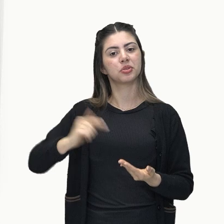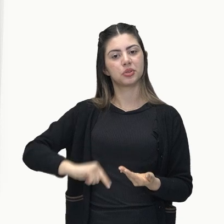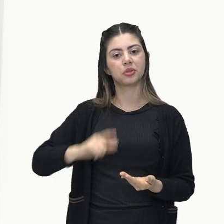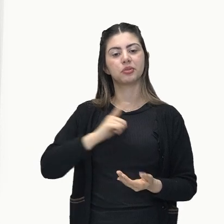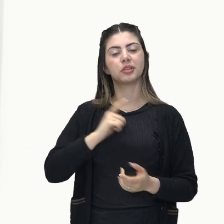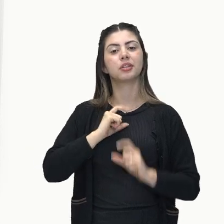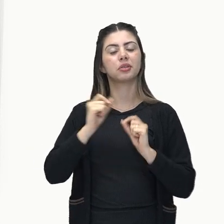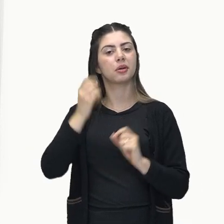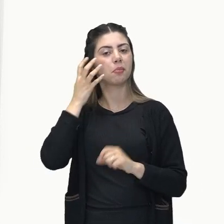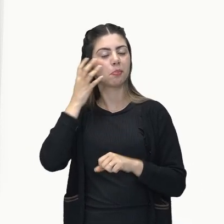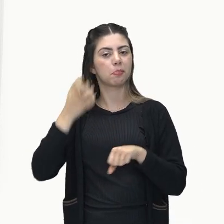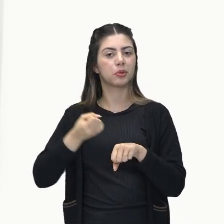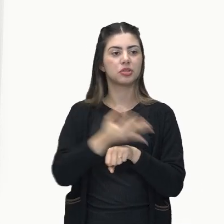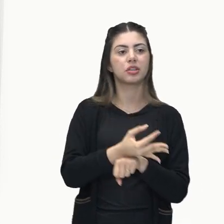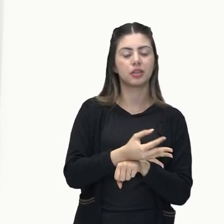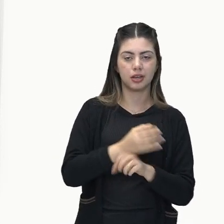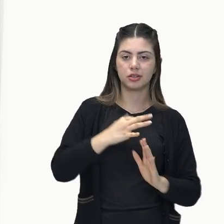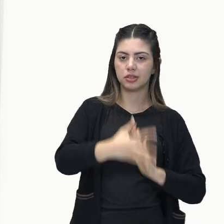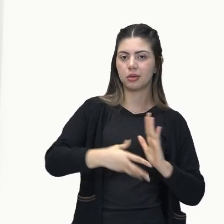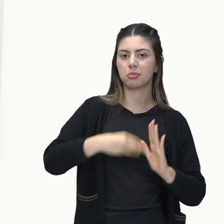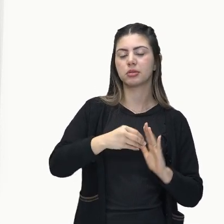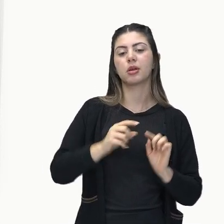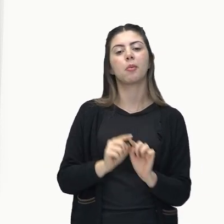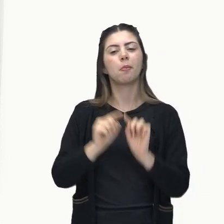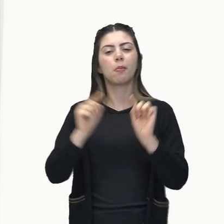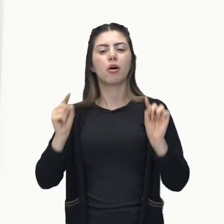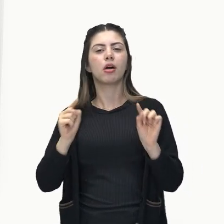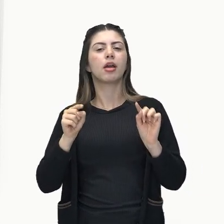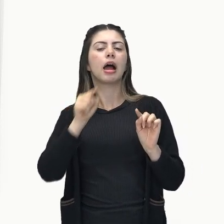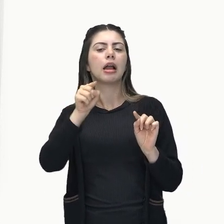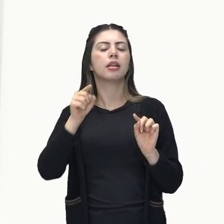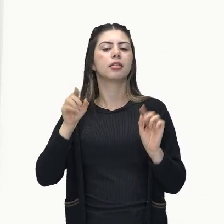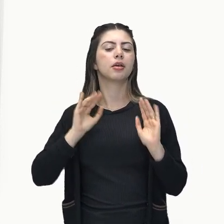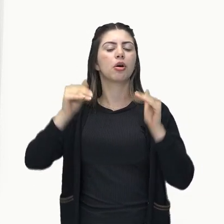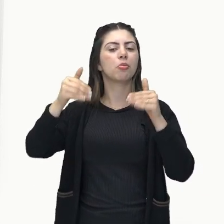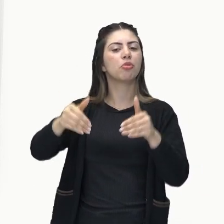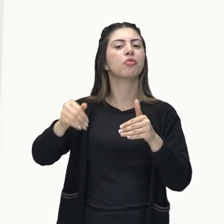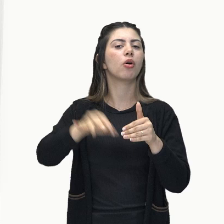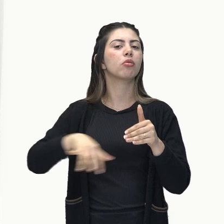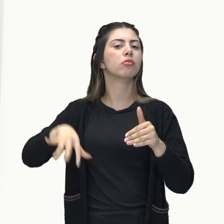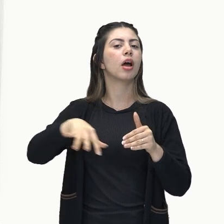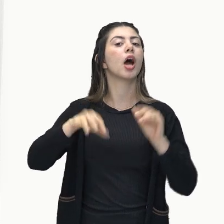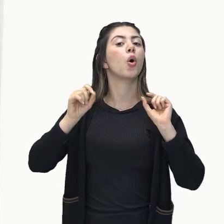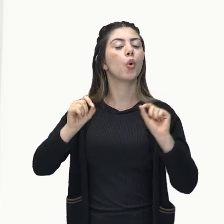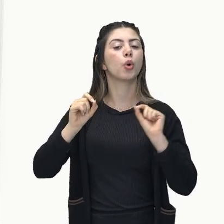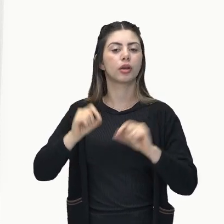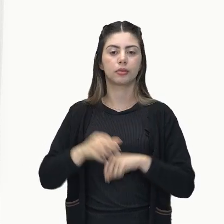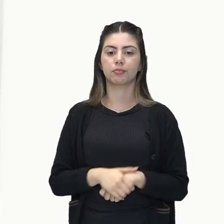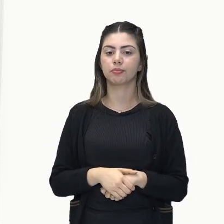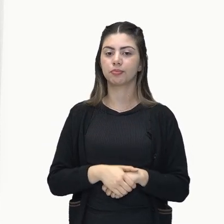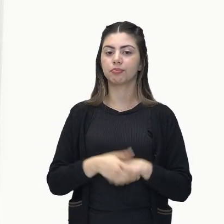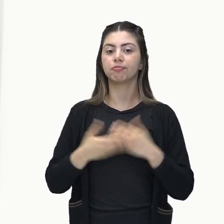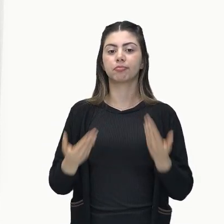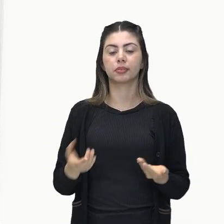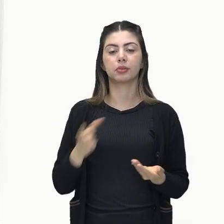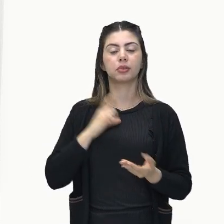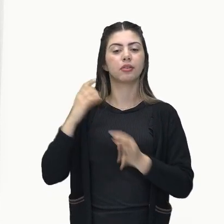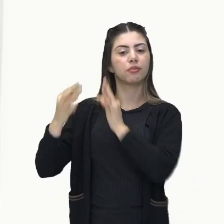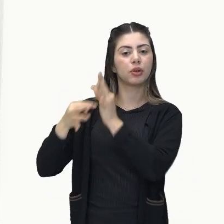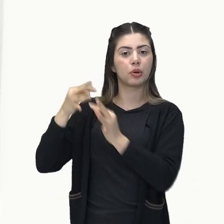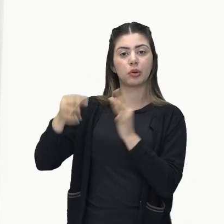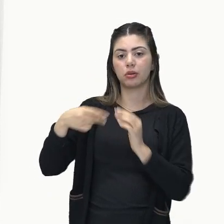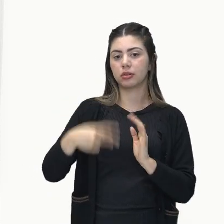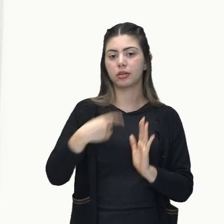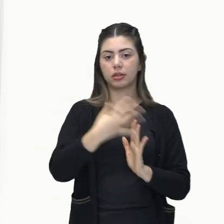novamente de Amazônia, só que a gente vai ver do que trata o trabalho desse professor. Então, o folclore amazônico sempre